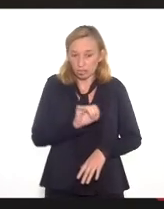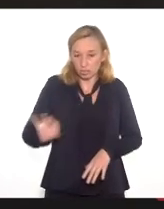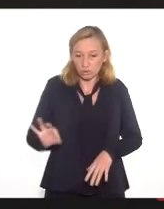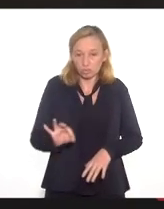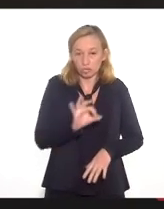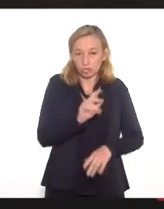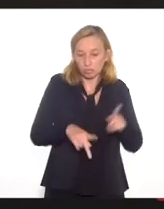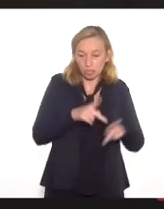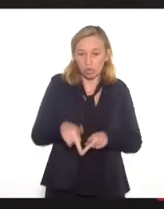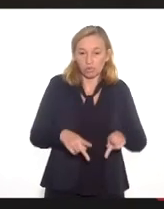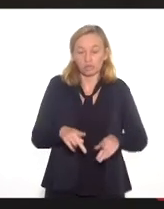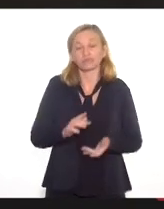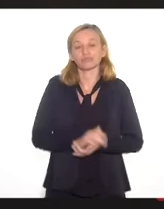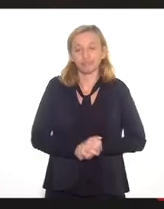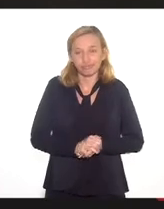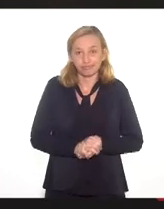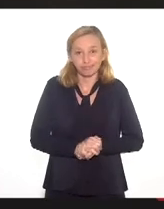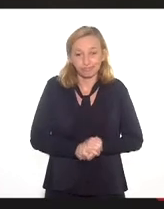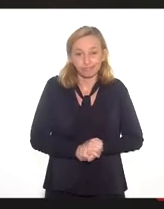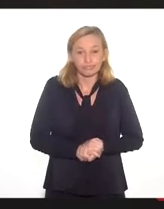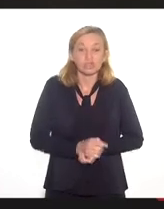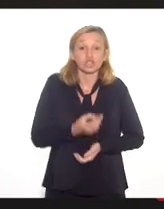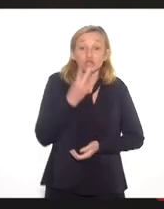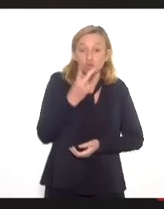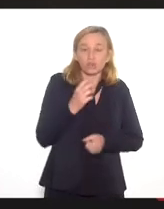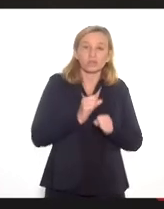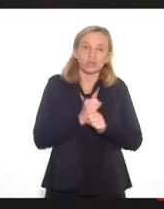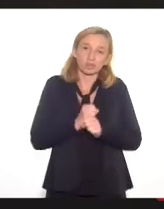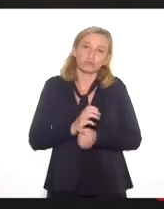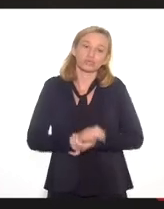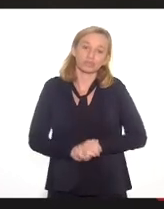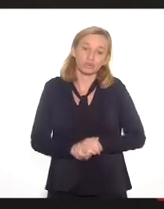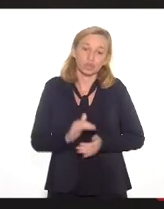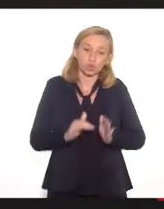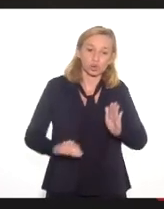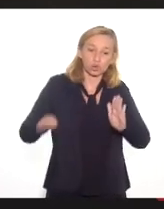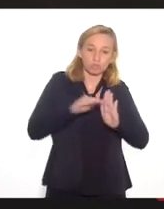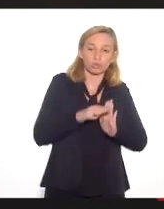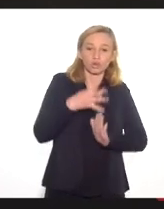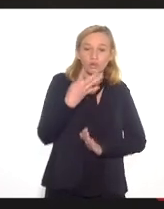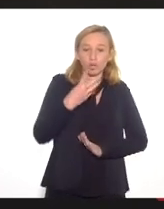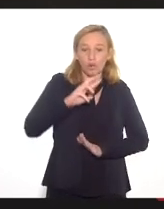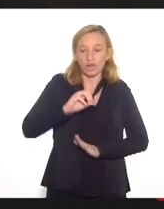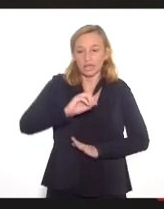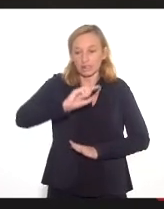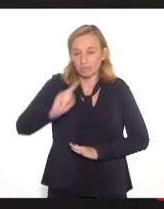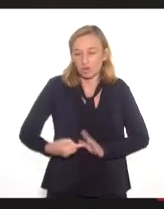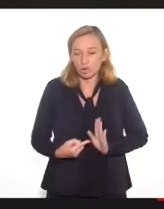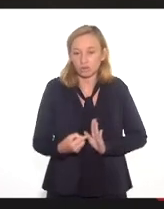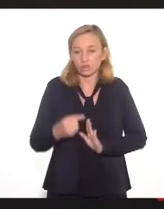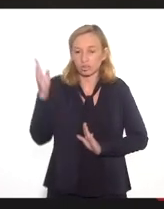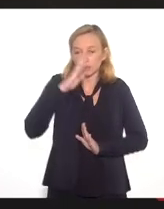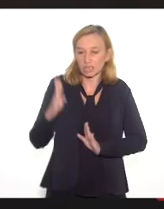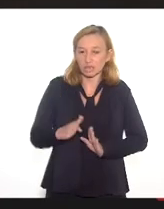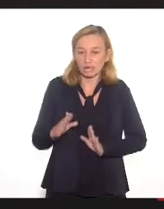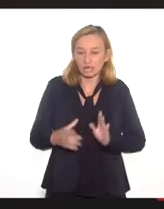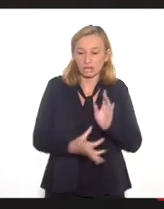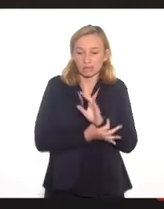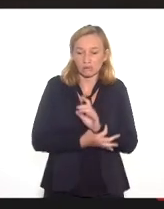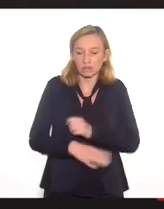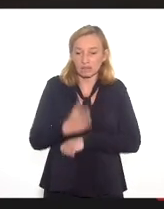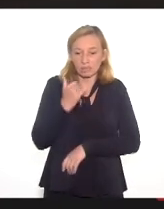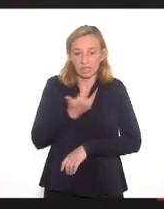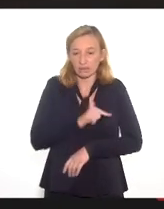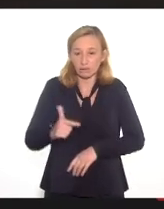alimentar ou seja em apenas 2 anos nós subimos 40 milhões de brasileiros em algum grau de insegurança alimentar